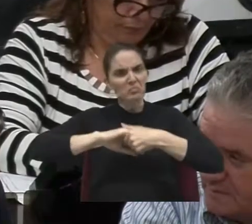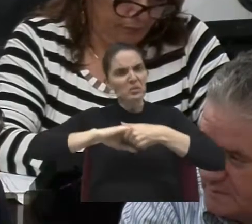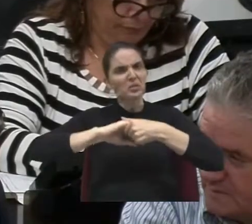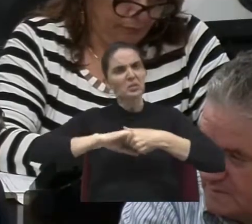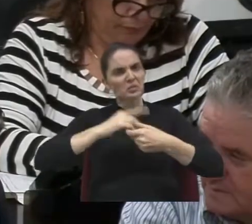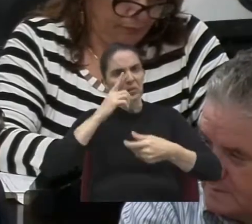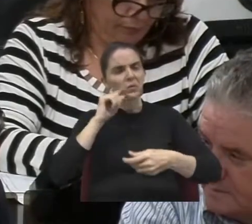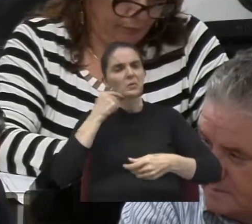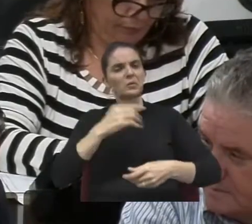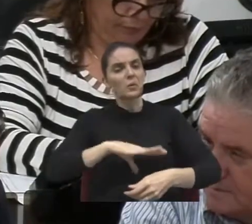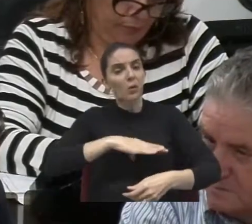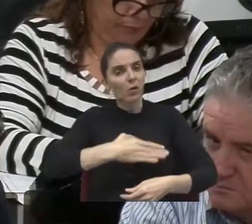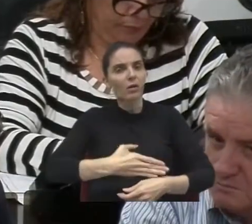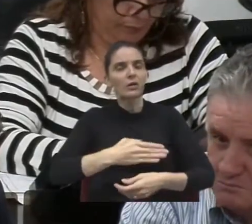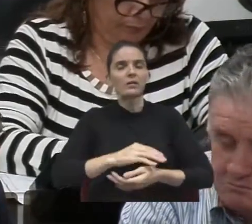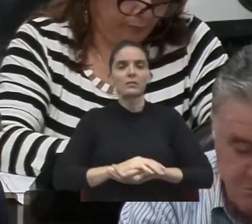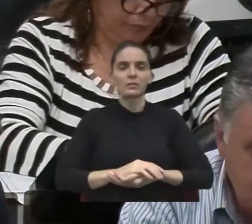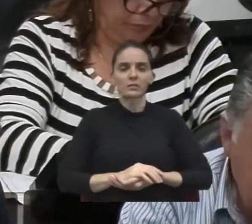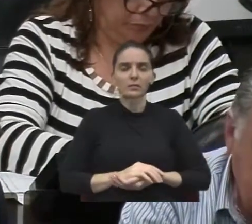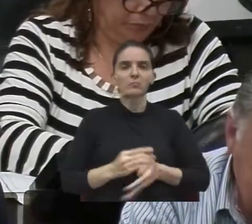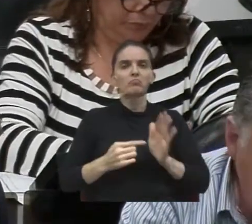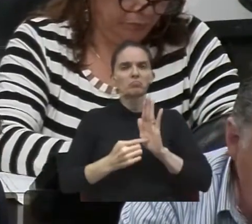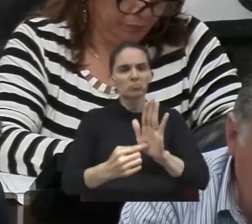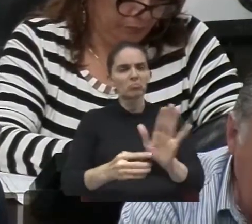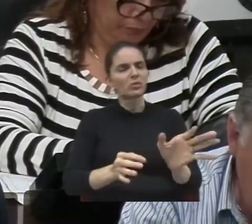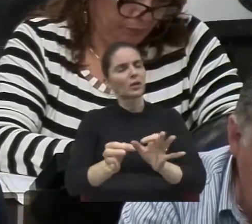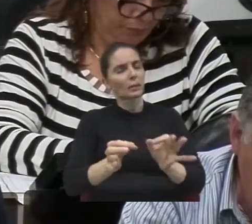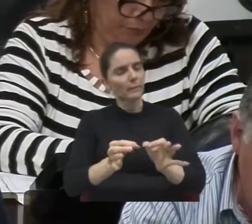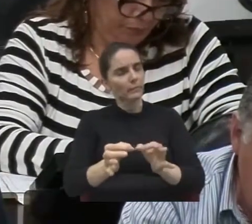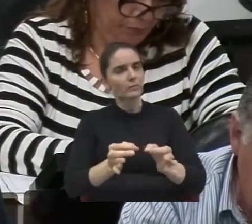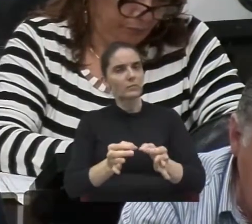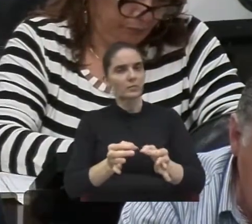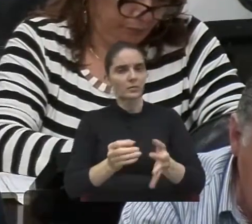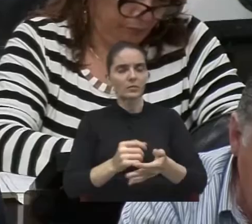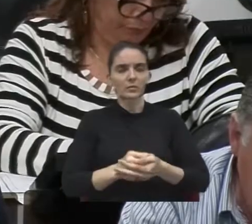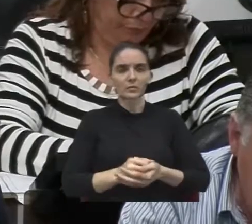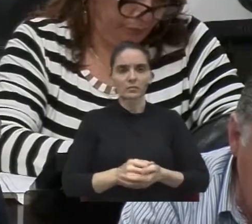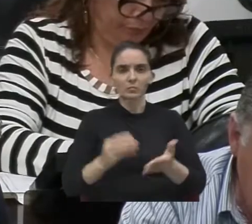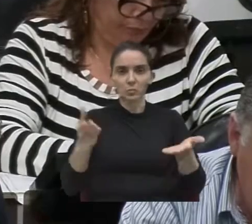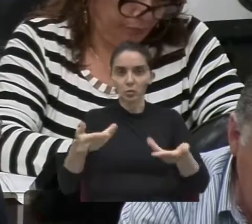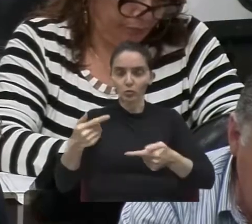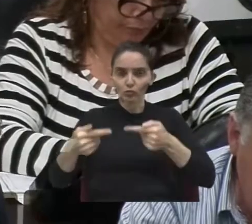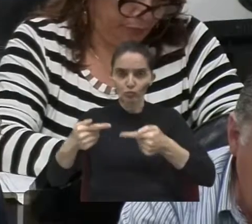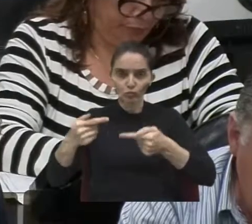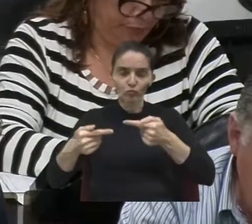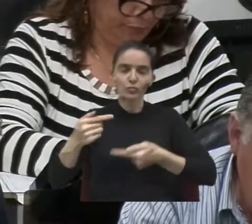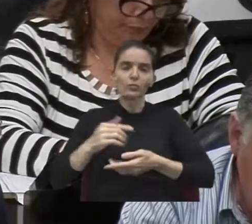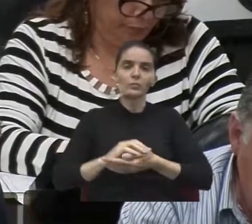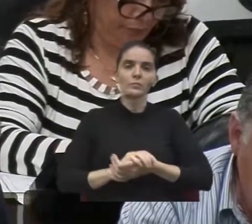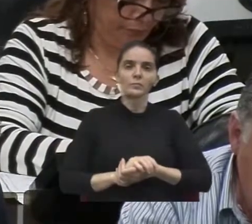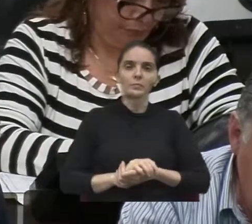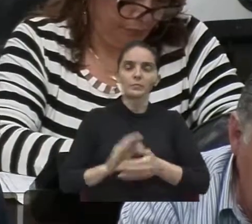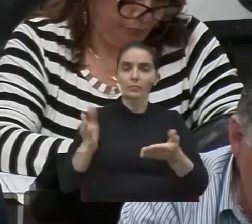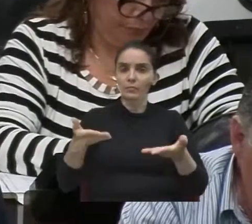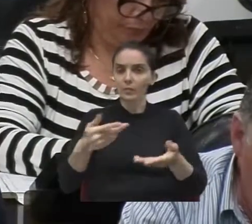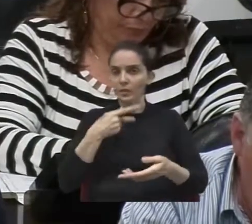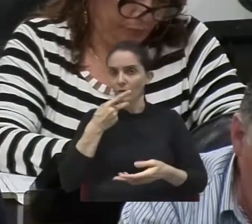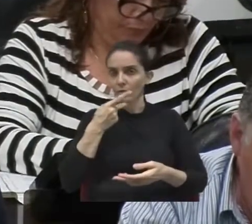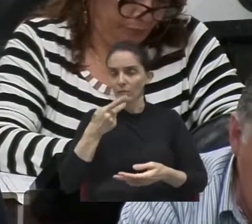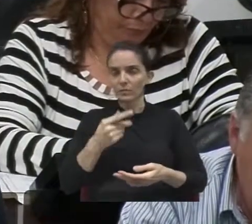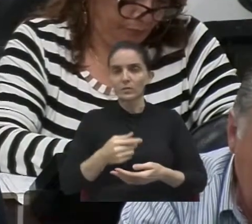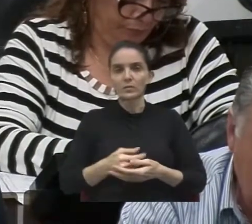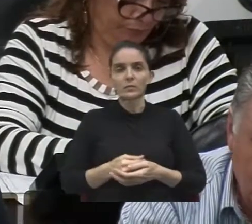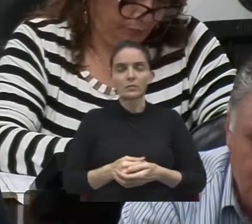de colocar esse projeto nesta casa para que ele pudesse ser discutido. Hoje nós falamos tanto aqui